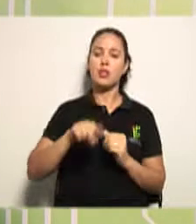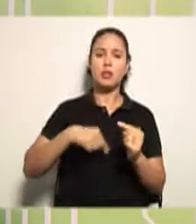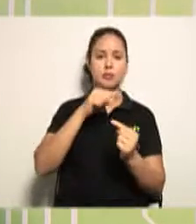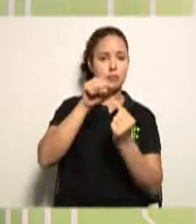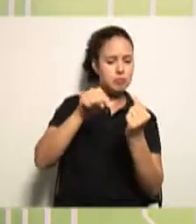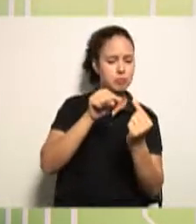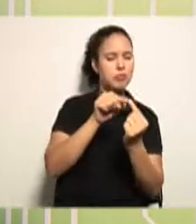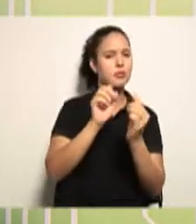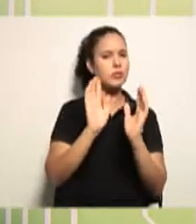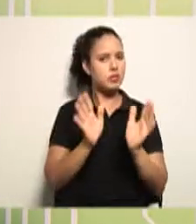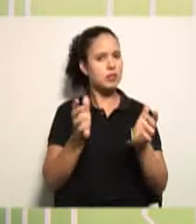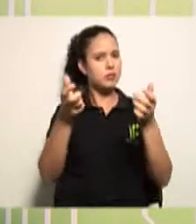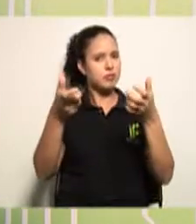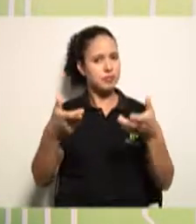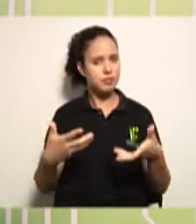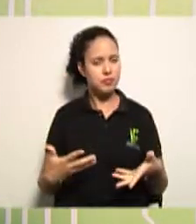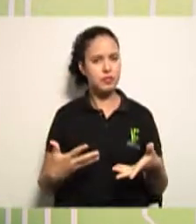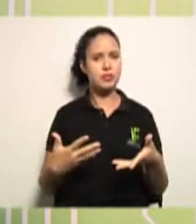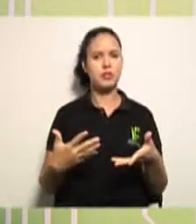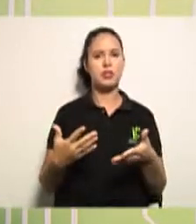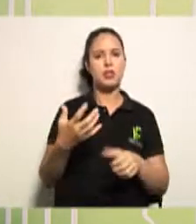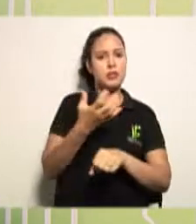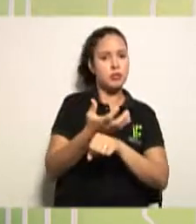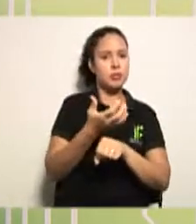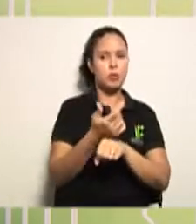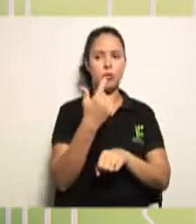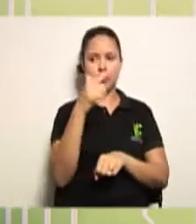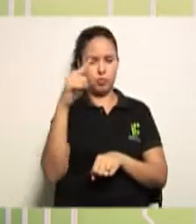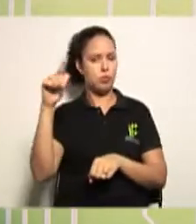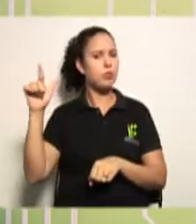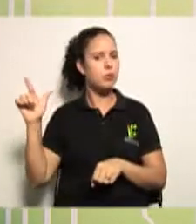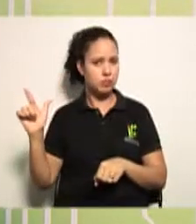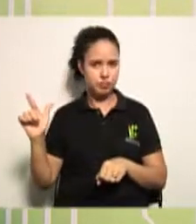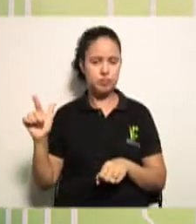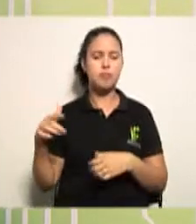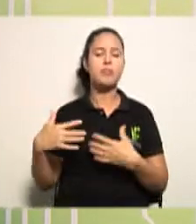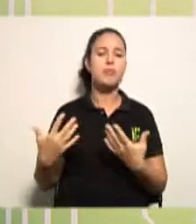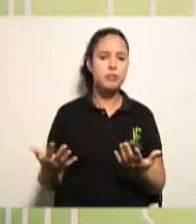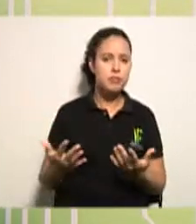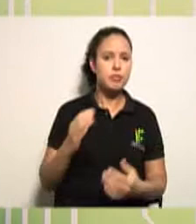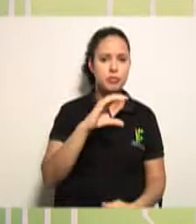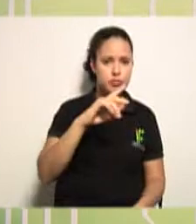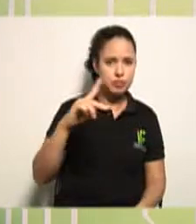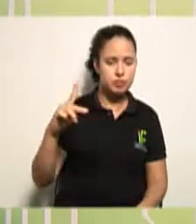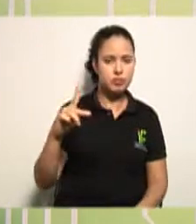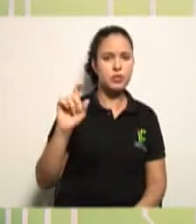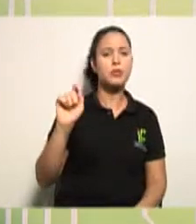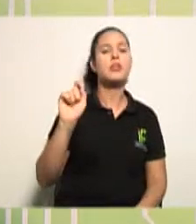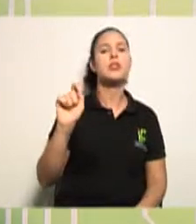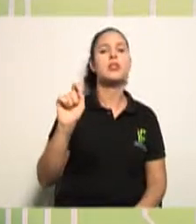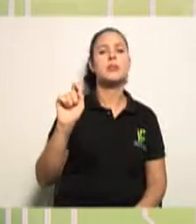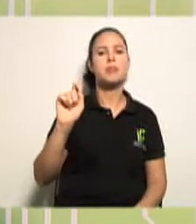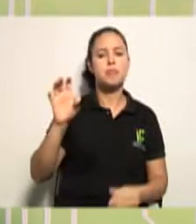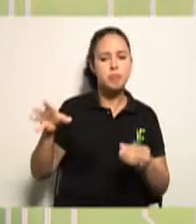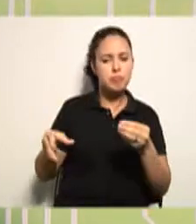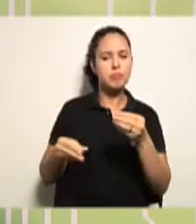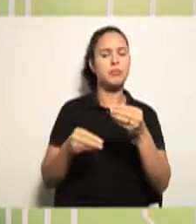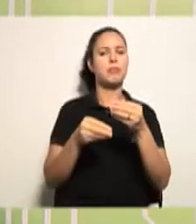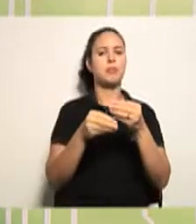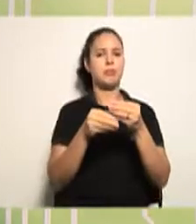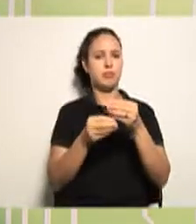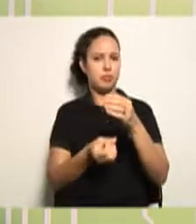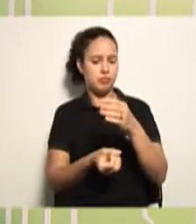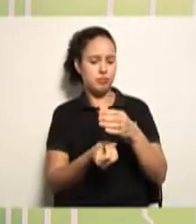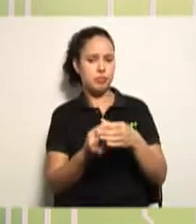falamos, vocês já viram em outras disciplinas, que a cooperativa ela vem com a ideia de criar